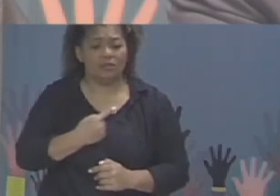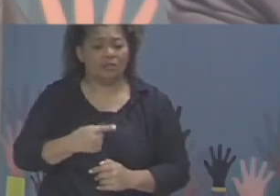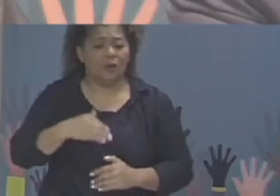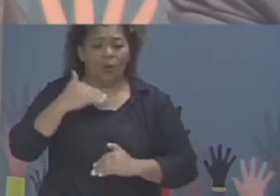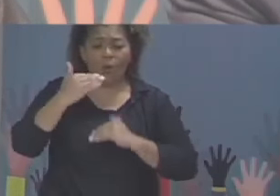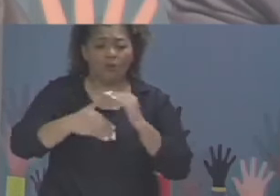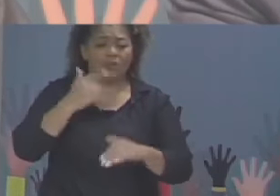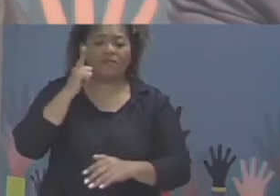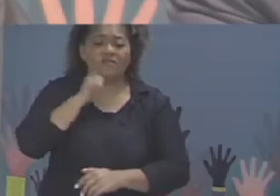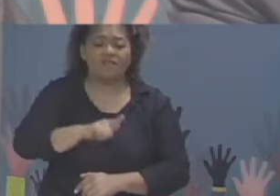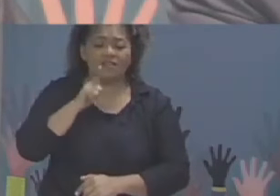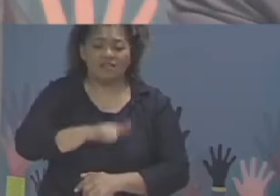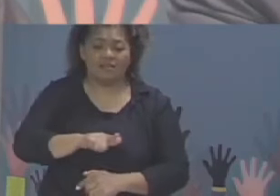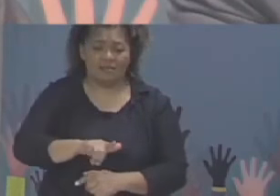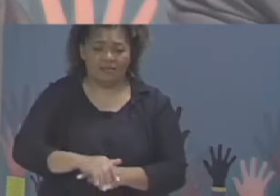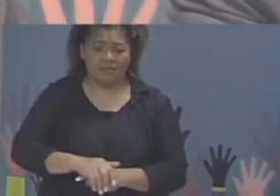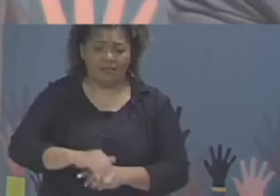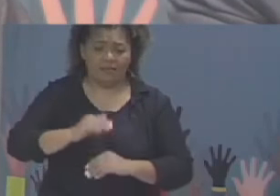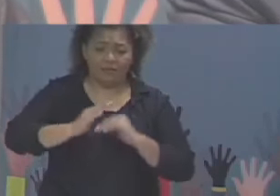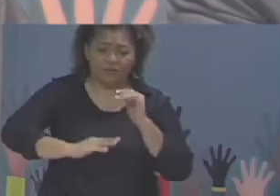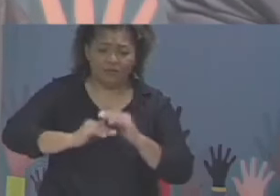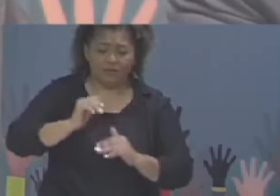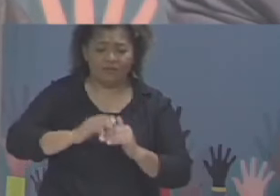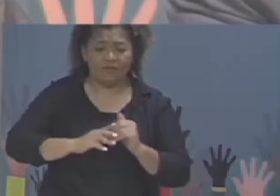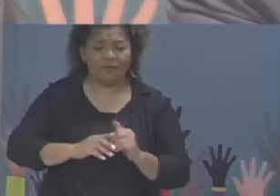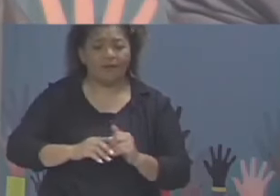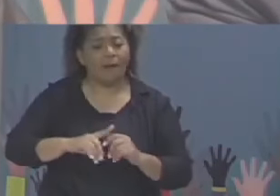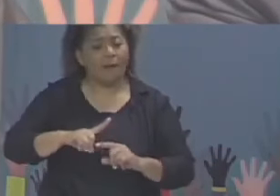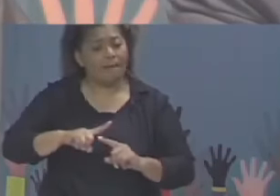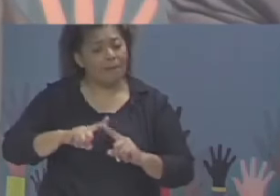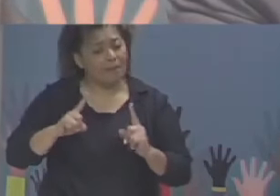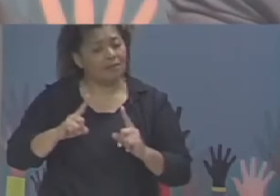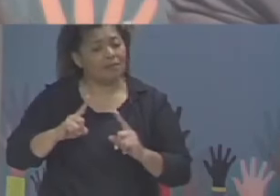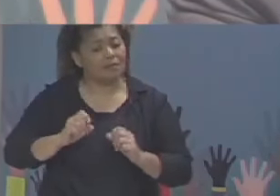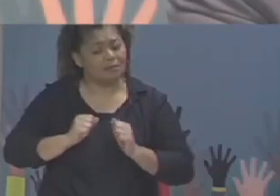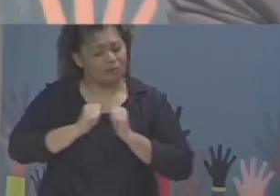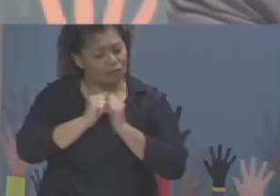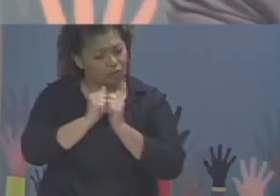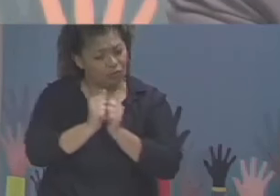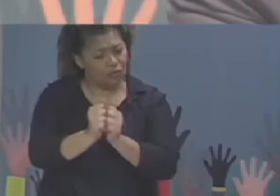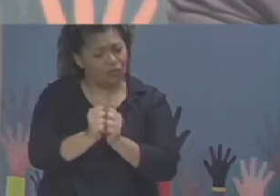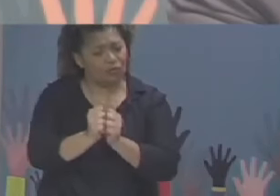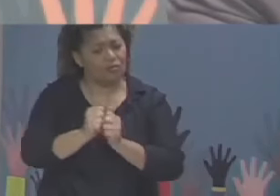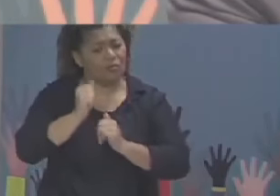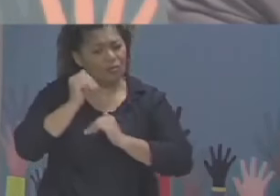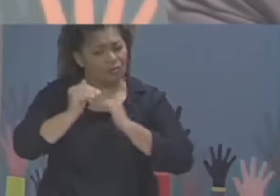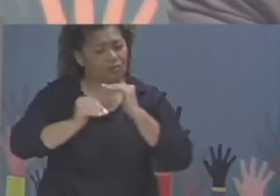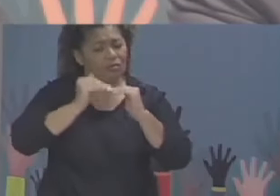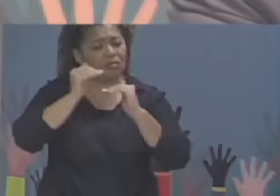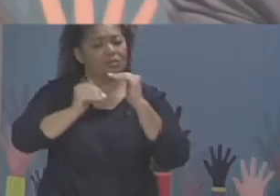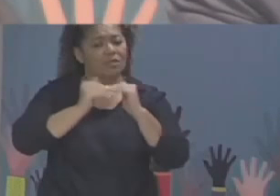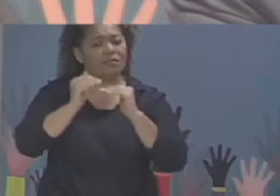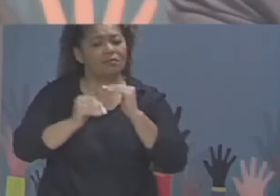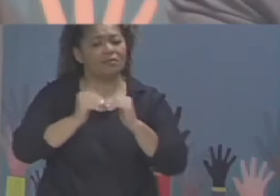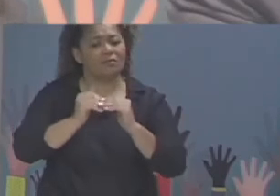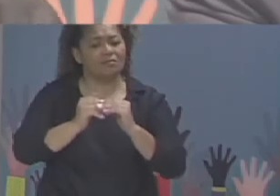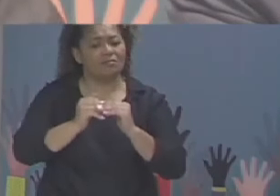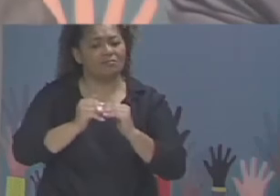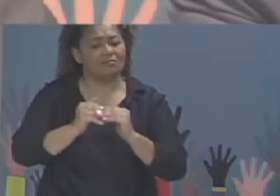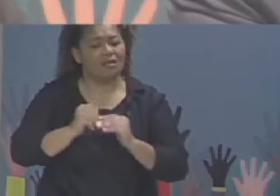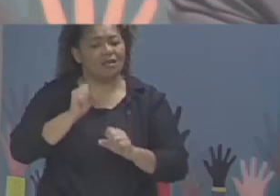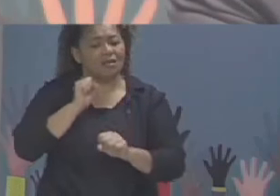desejam e gostariam, mas nós estamos, junto com eles, construindo tudo isso. E essa nota de repúdio dos trabalhadores foi em função